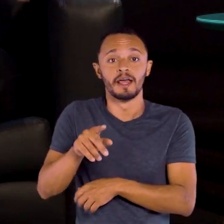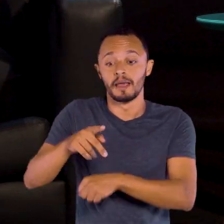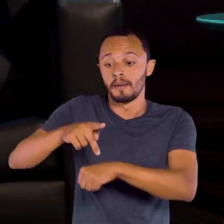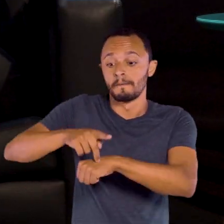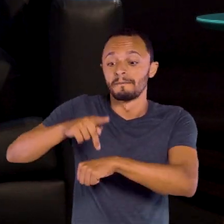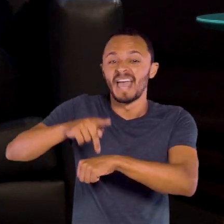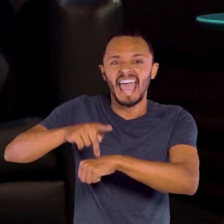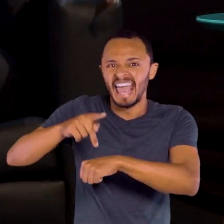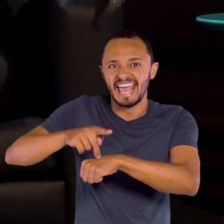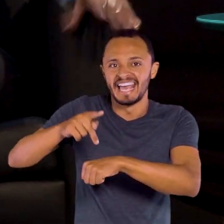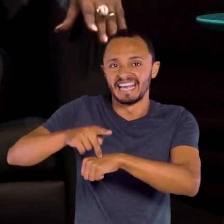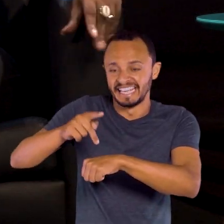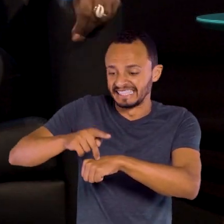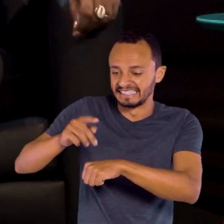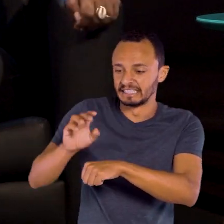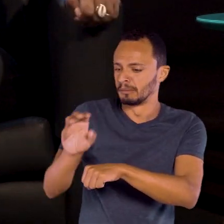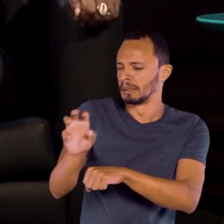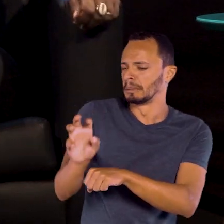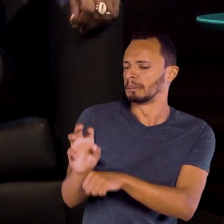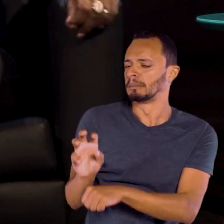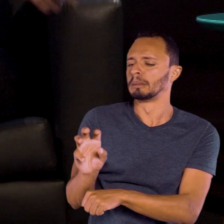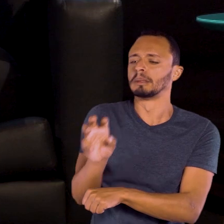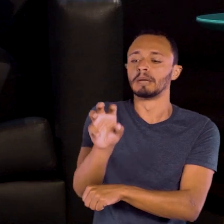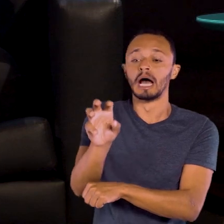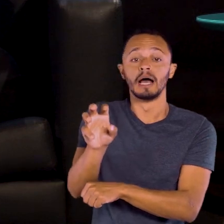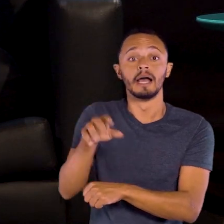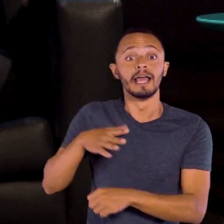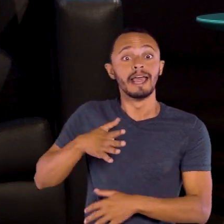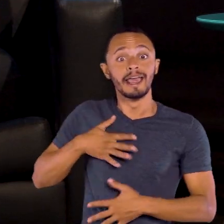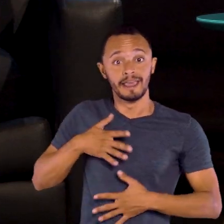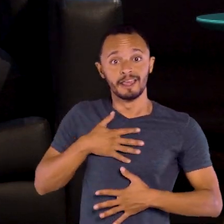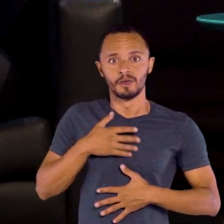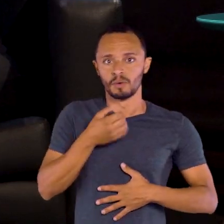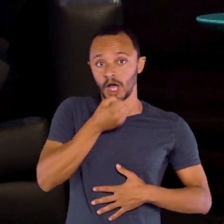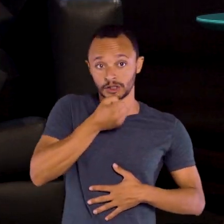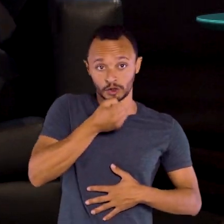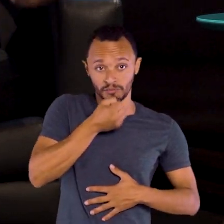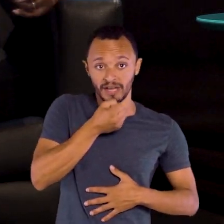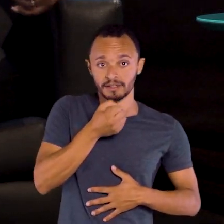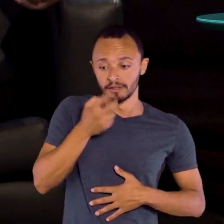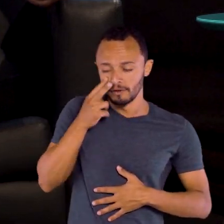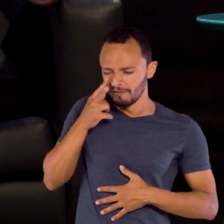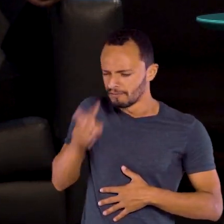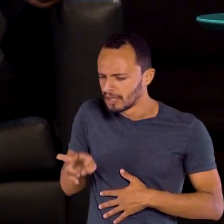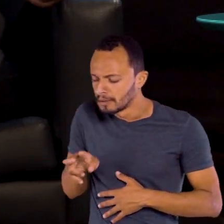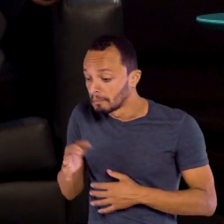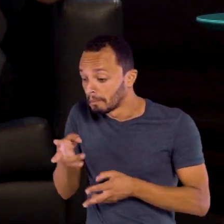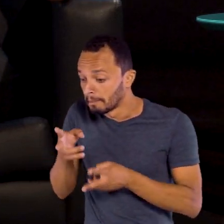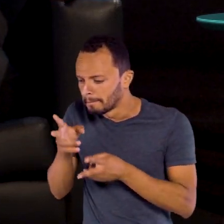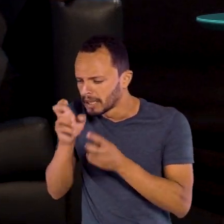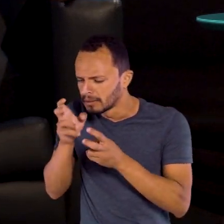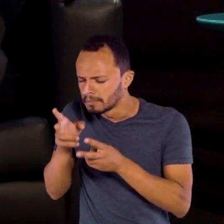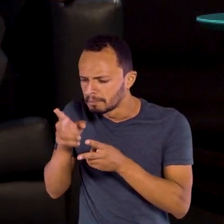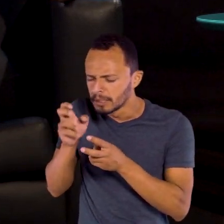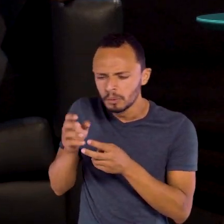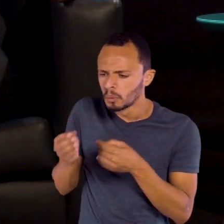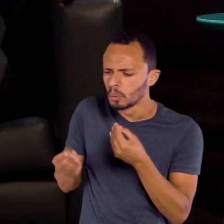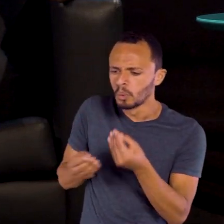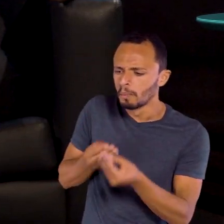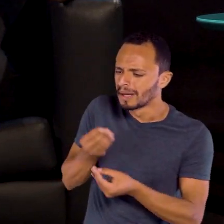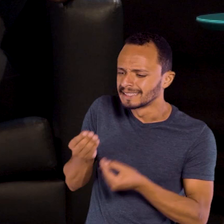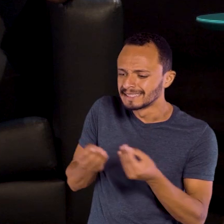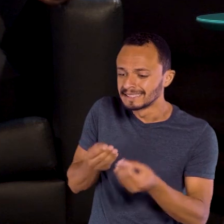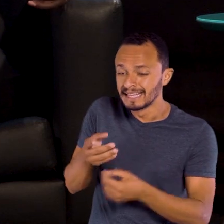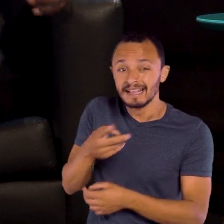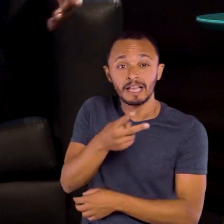né, os vestígios do cais. E eu acompanhando, por conta do meu trabalho com esporte, meu Deus, mas como